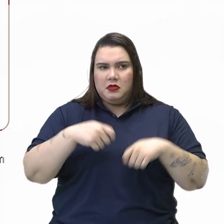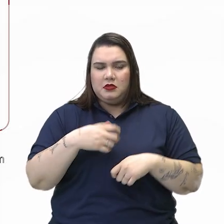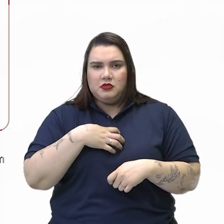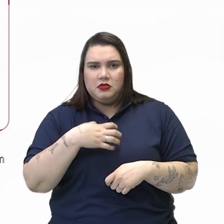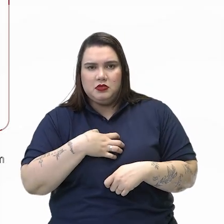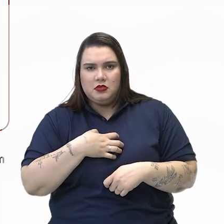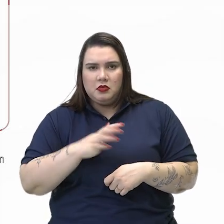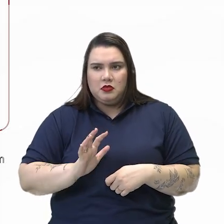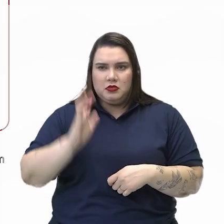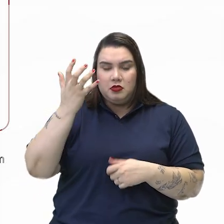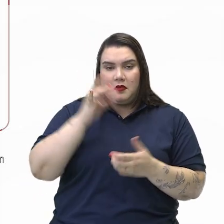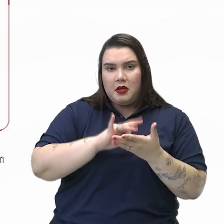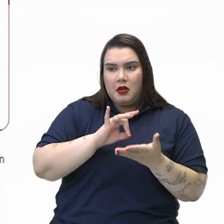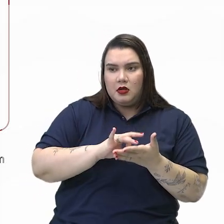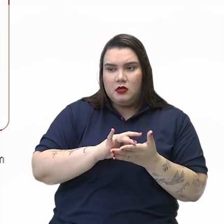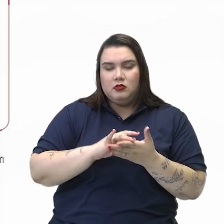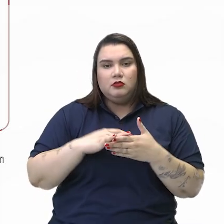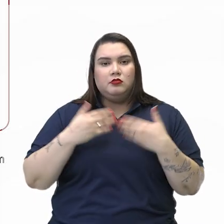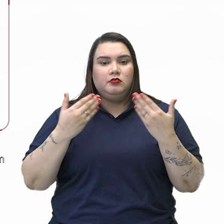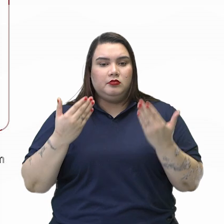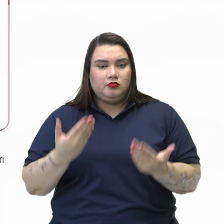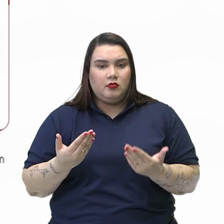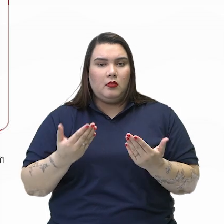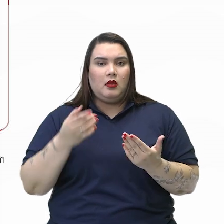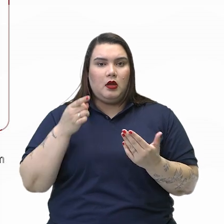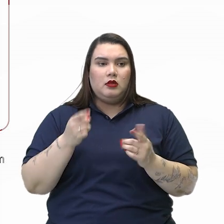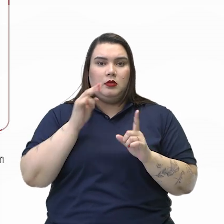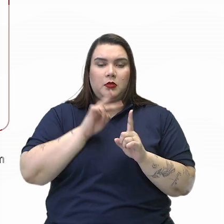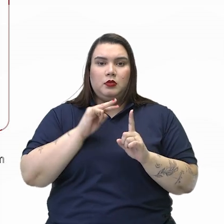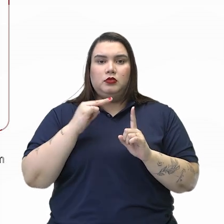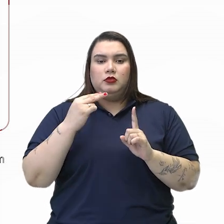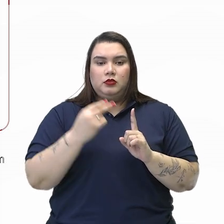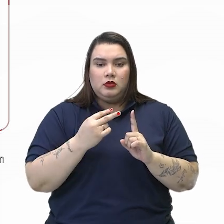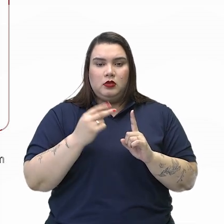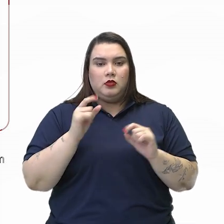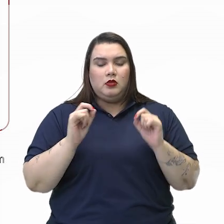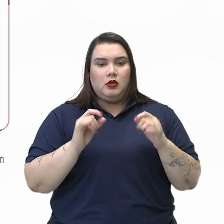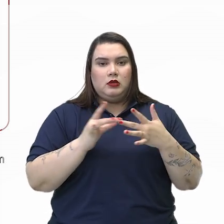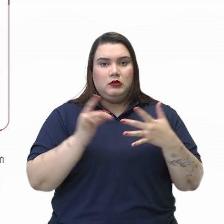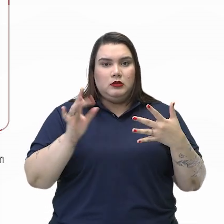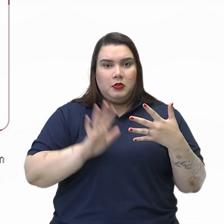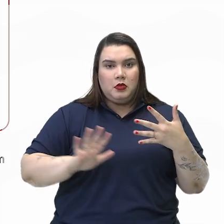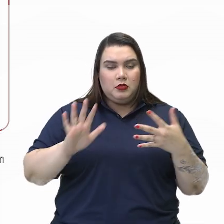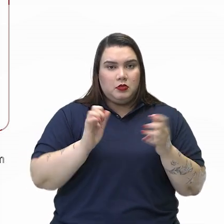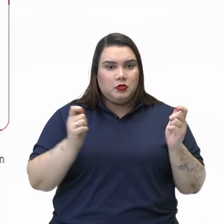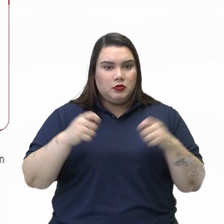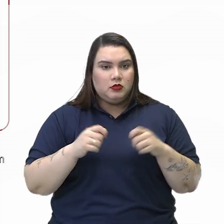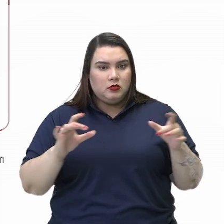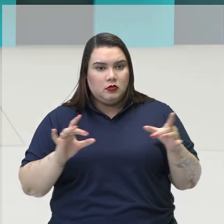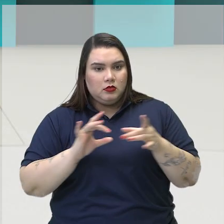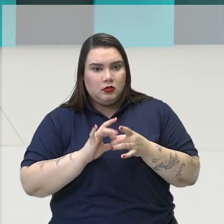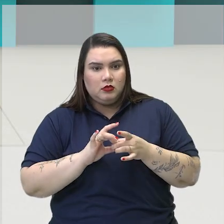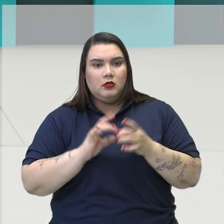realmente aconteceu? Então, esse olhar que a semiótica nos traz é